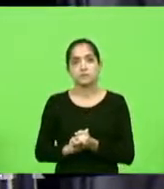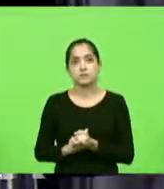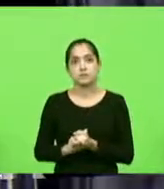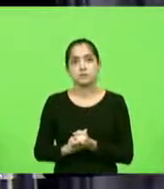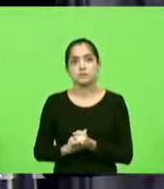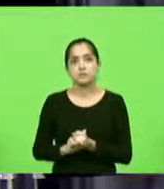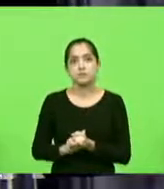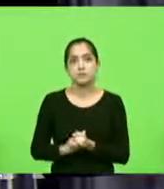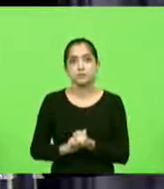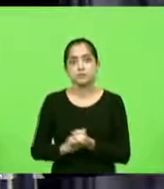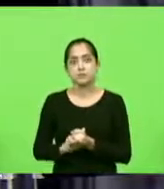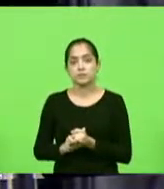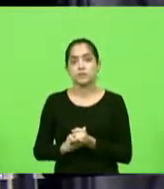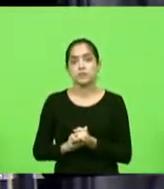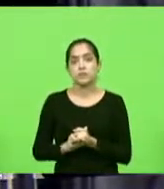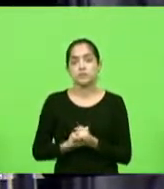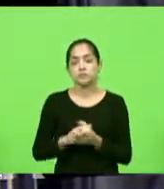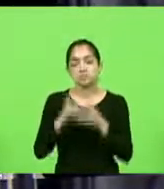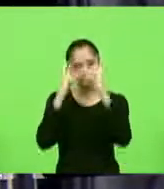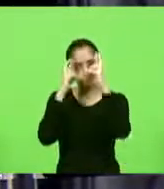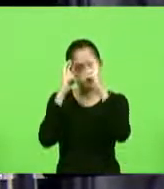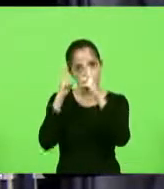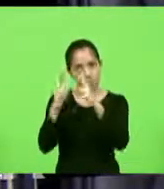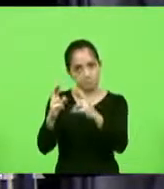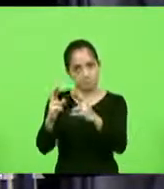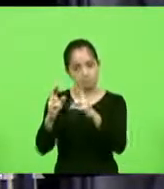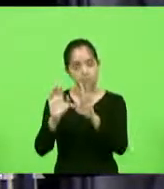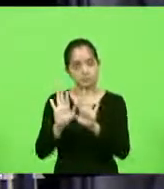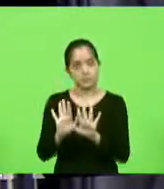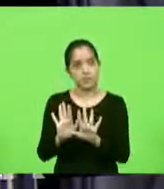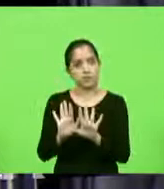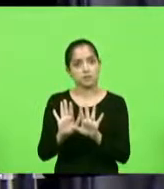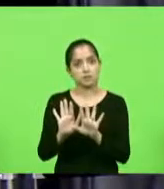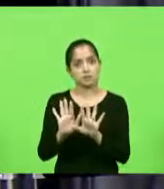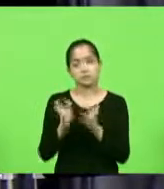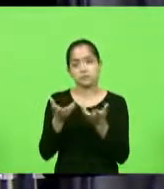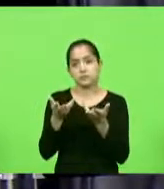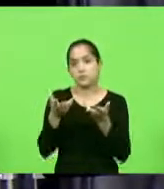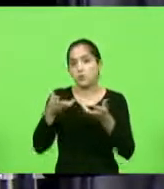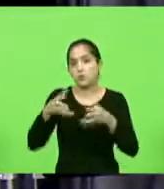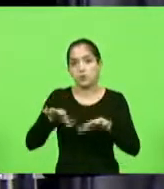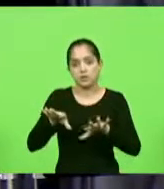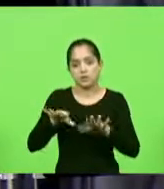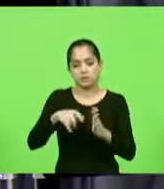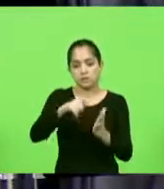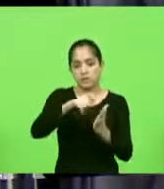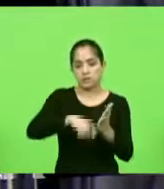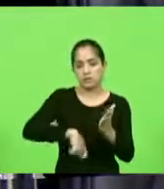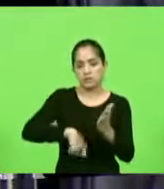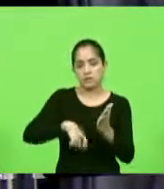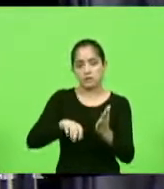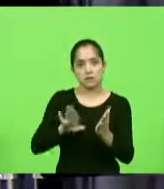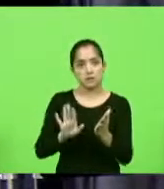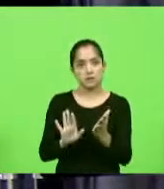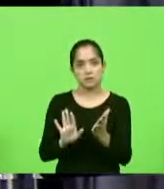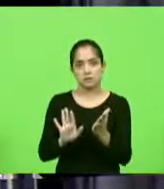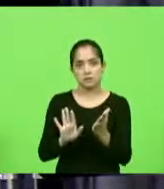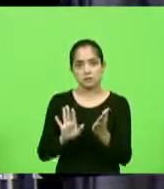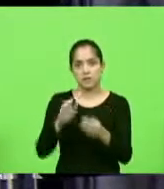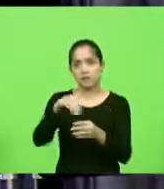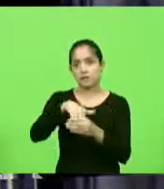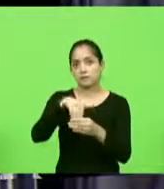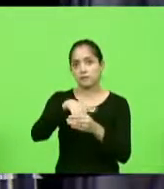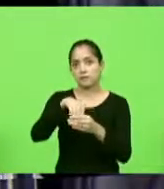Com todo respeito, mas eu não quero ter a minha digital nessa